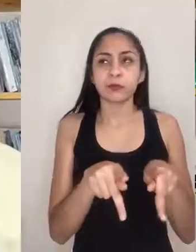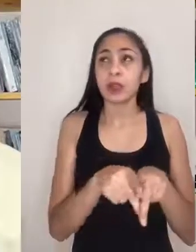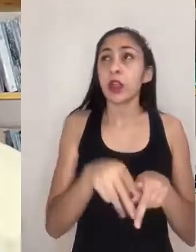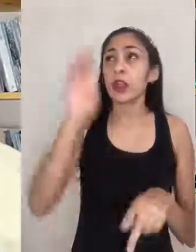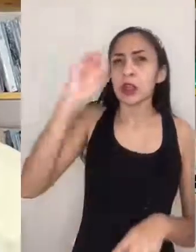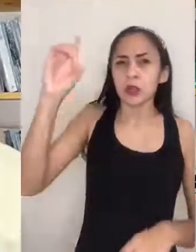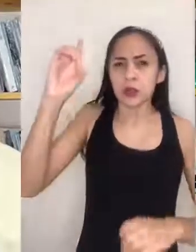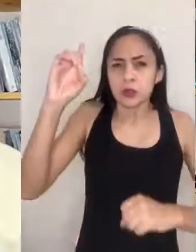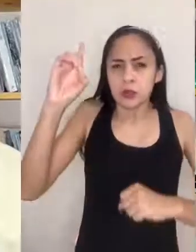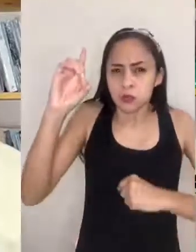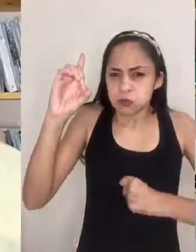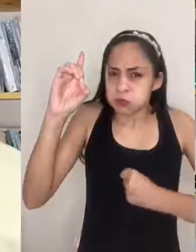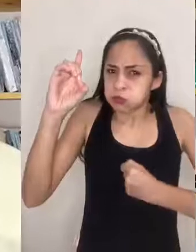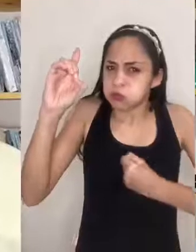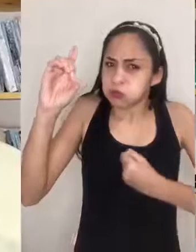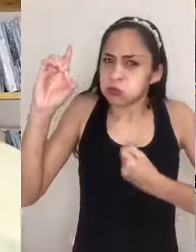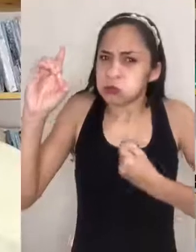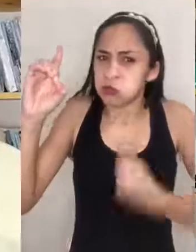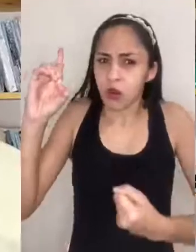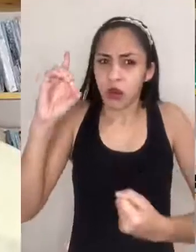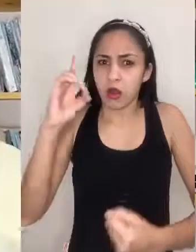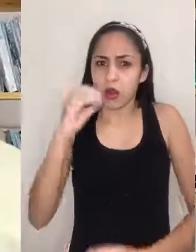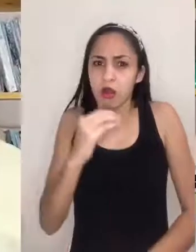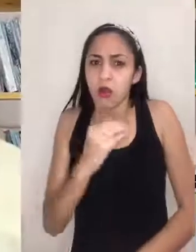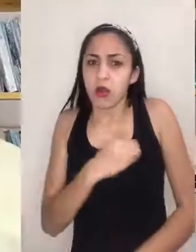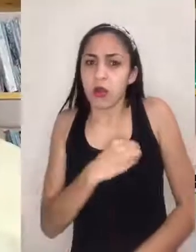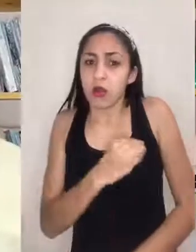Quando Deus fica irado contra o pecado,